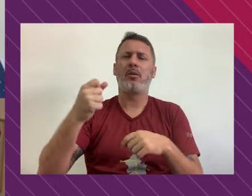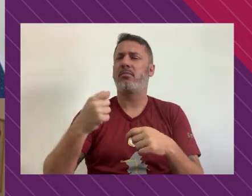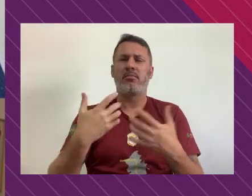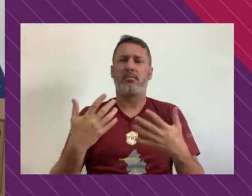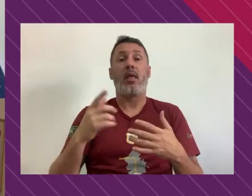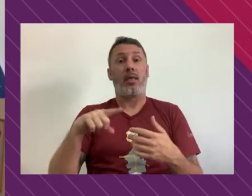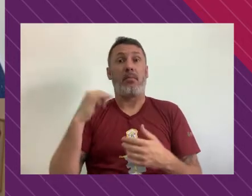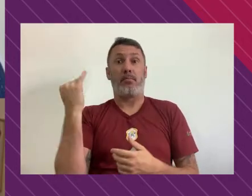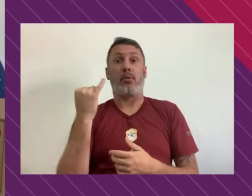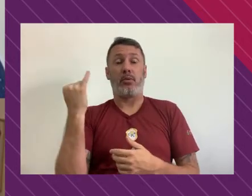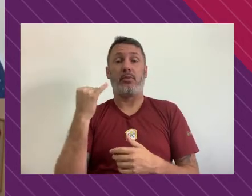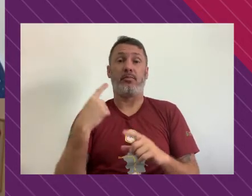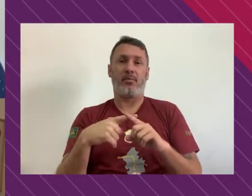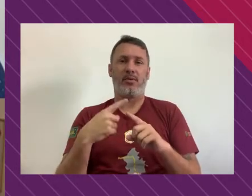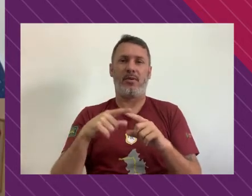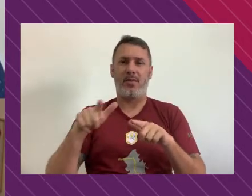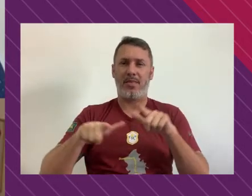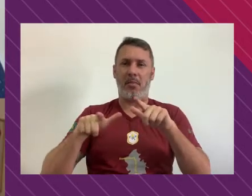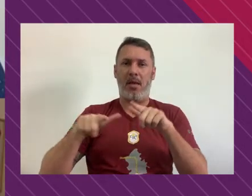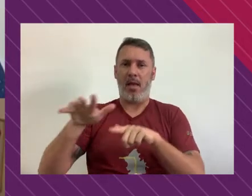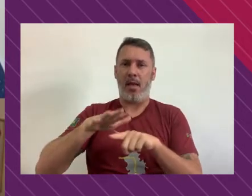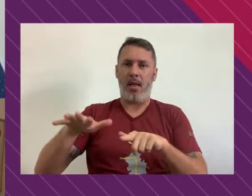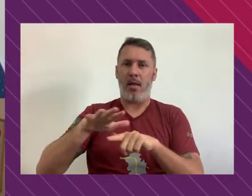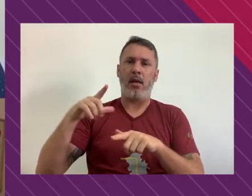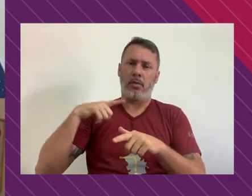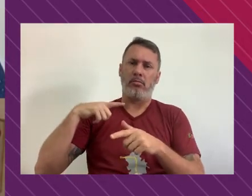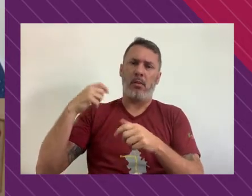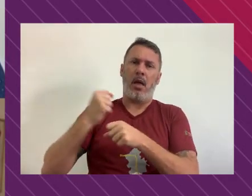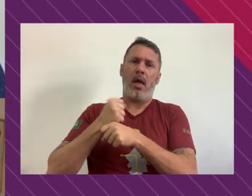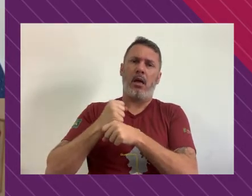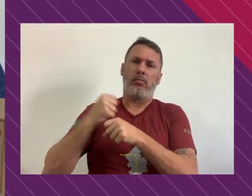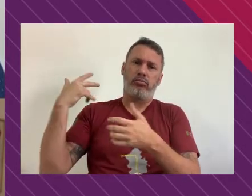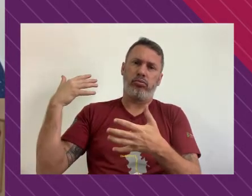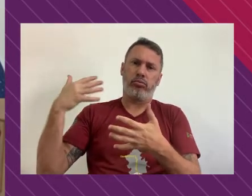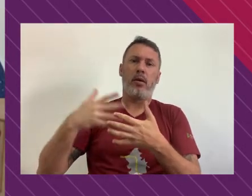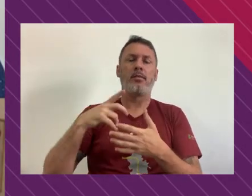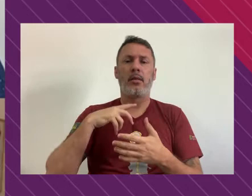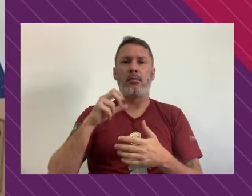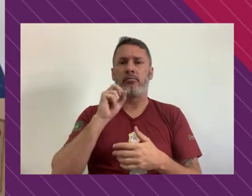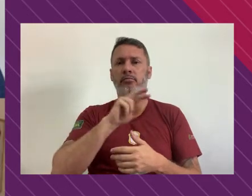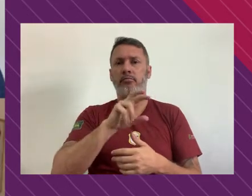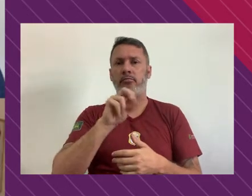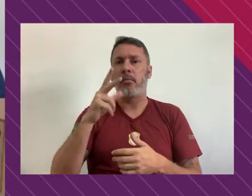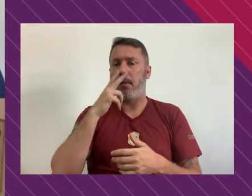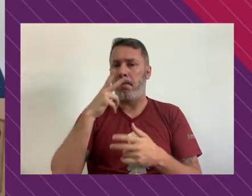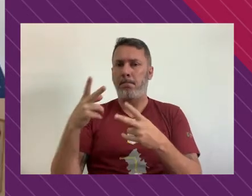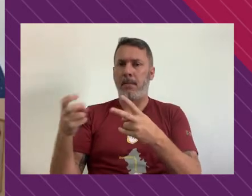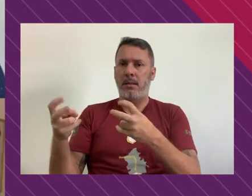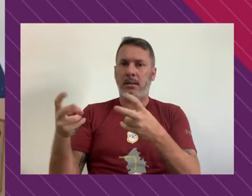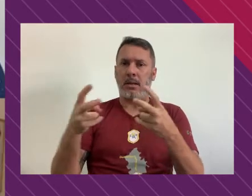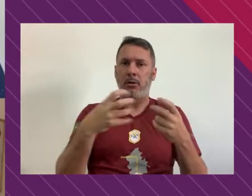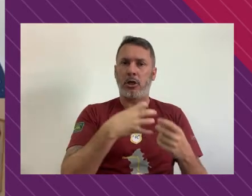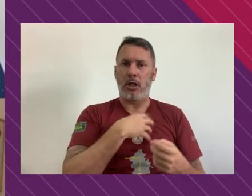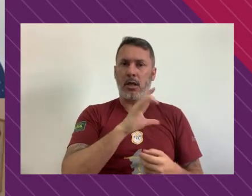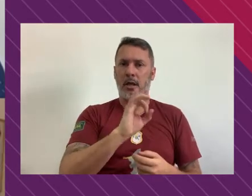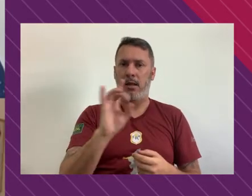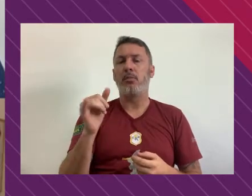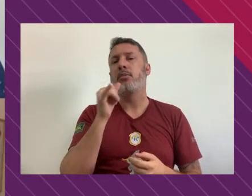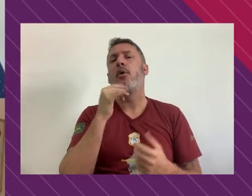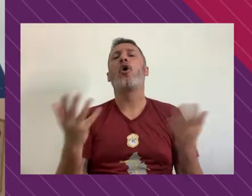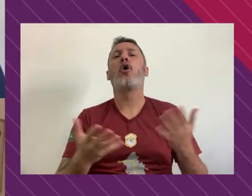o mercado nos últimos anos tem olhado diferentes competências. Hoje, por exemplo, o mercado passa a avaliar